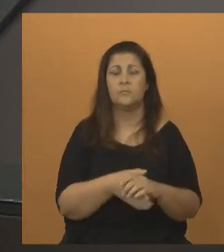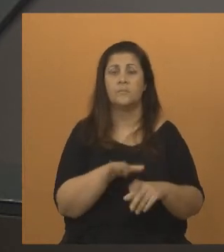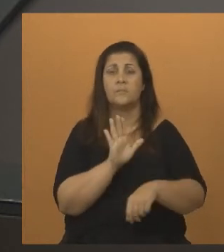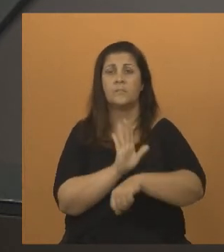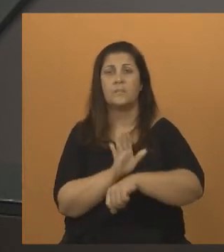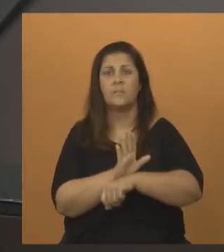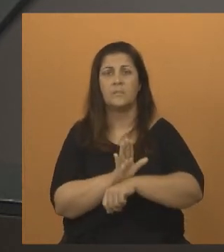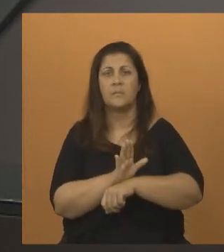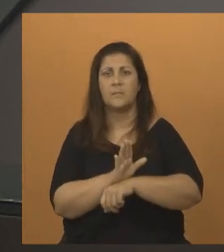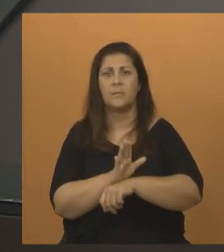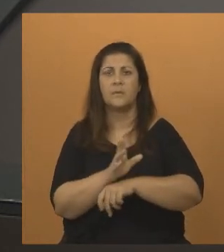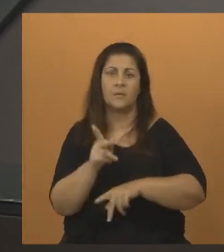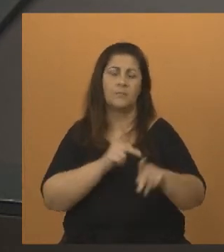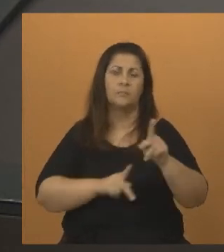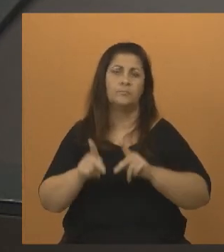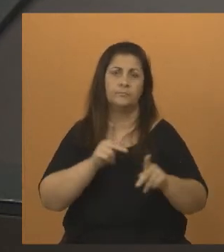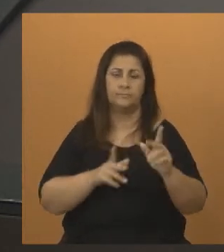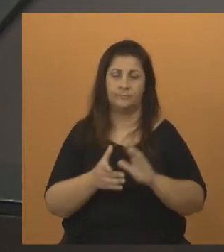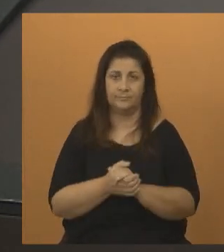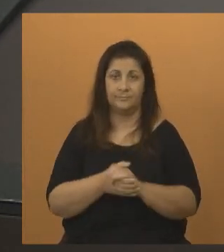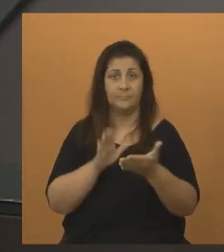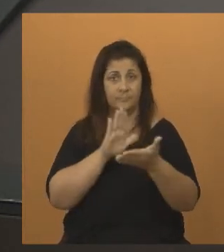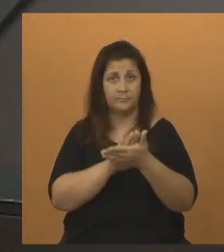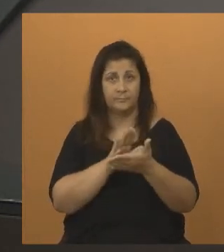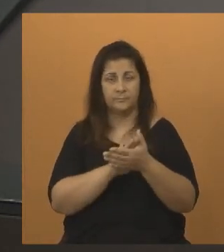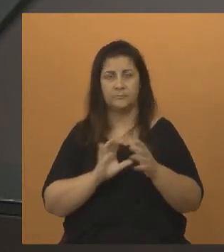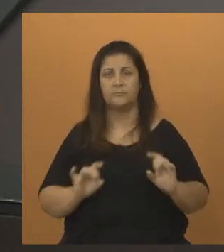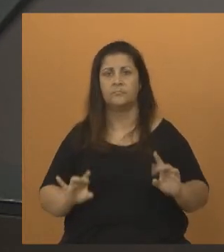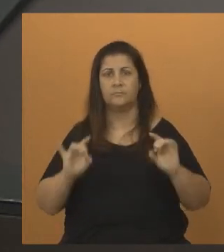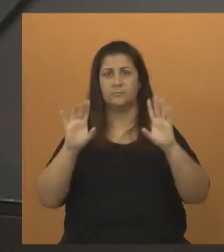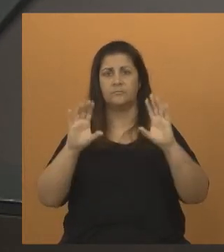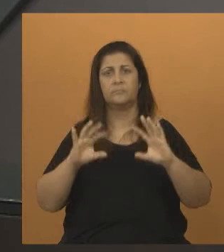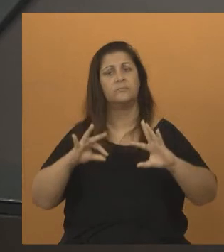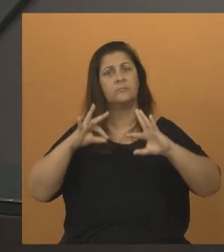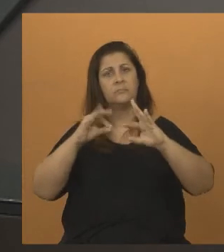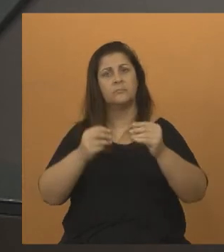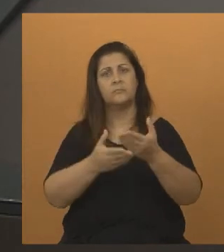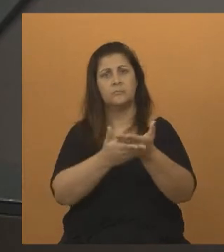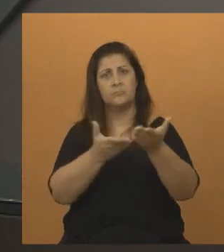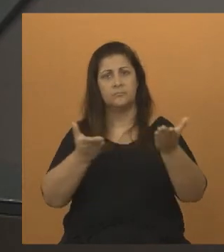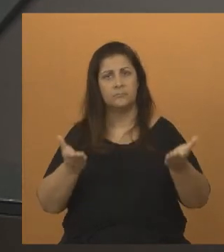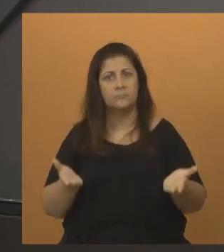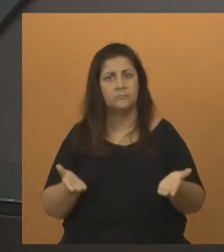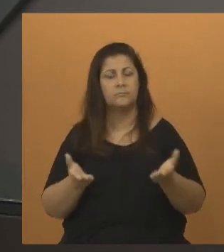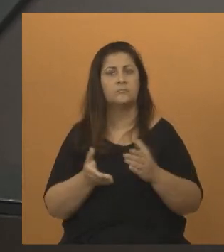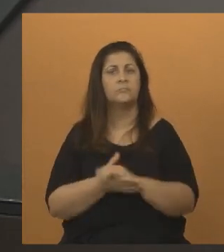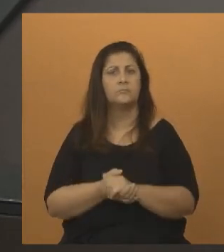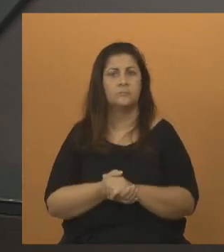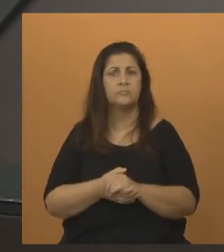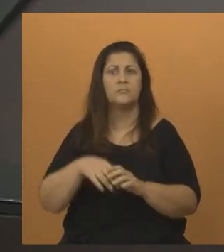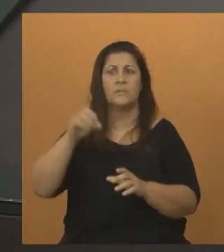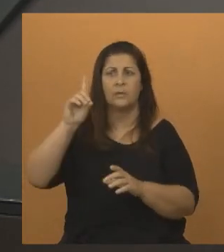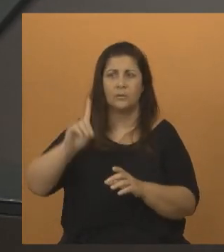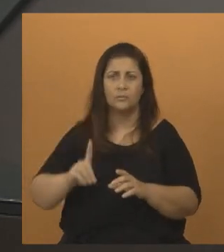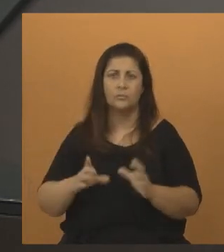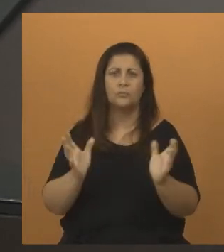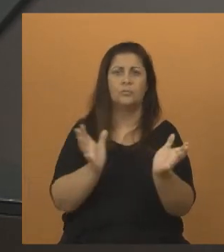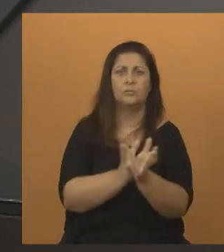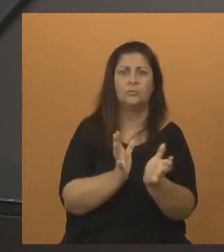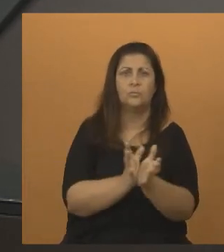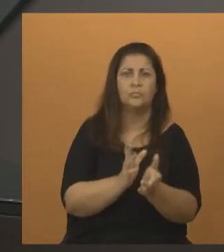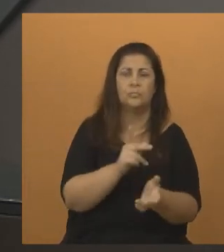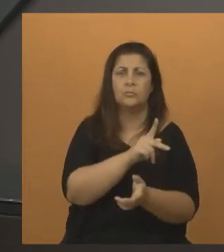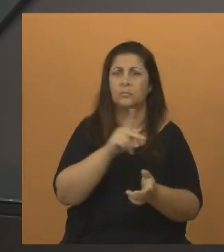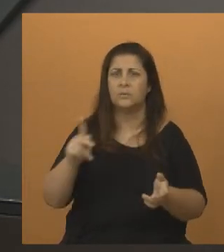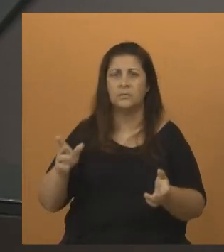ajudar a comunidade. E parabéns especial a todos vocês, diretores dessas entidades, presidentes,